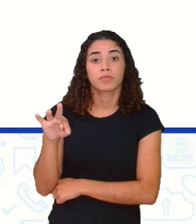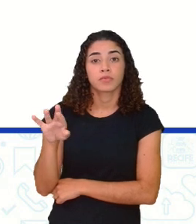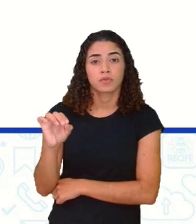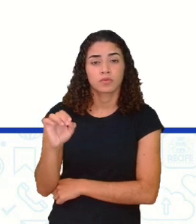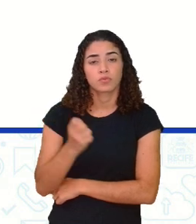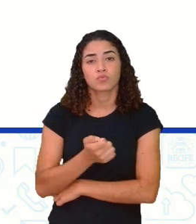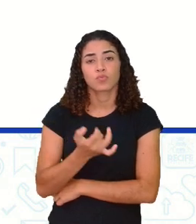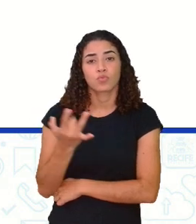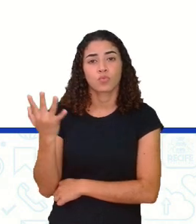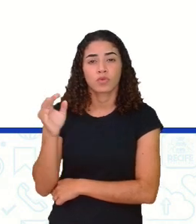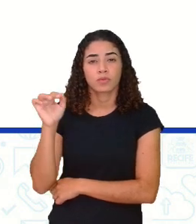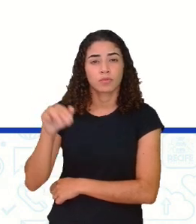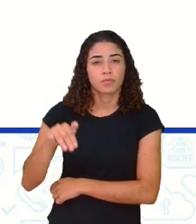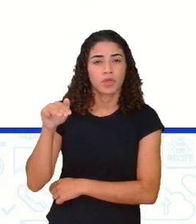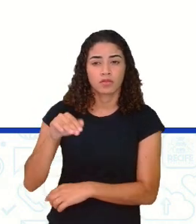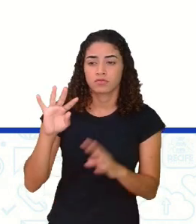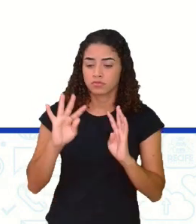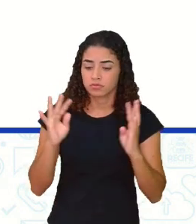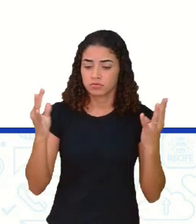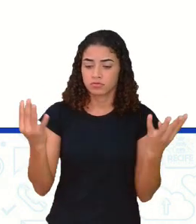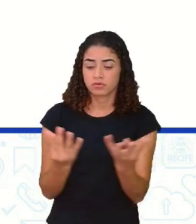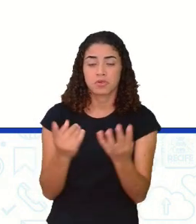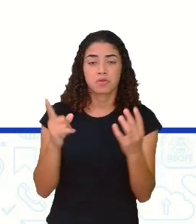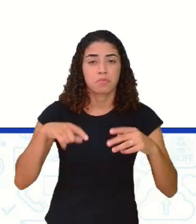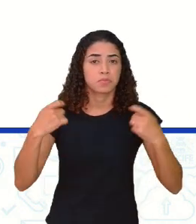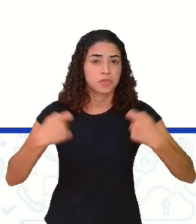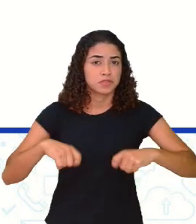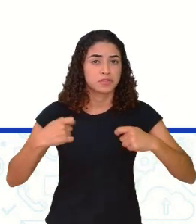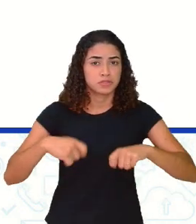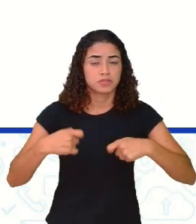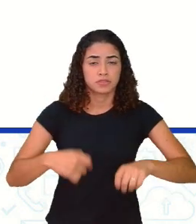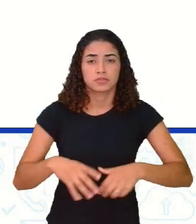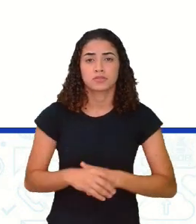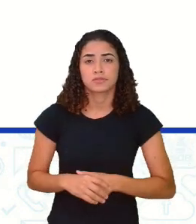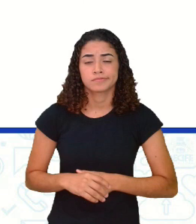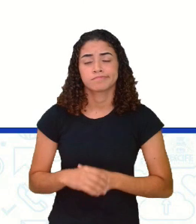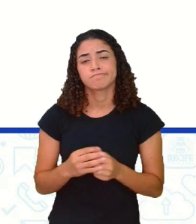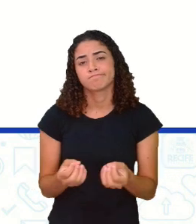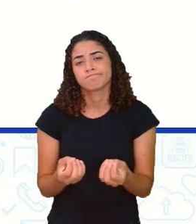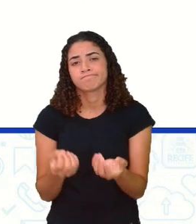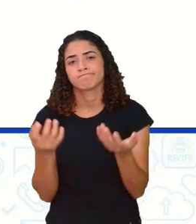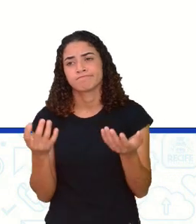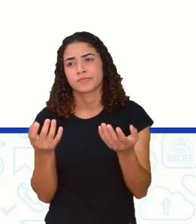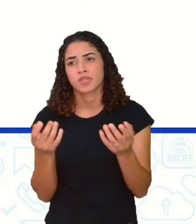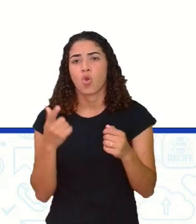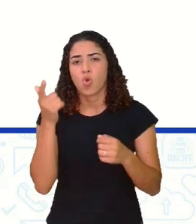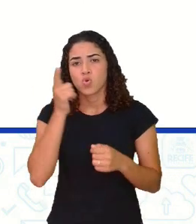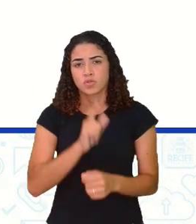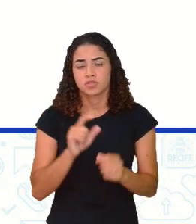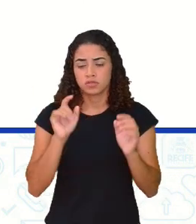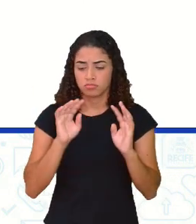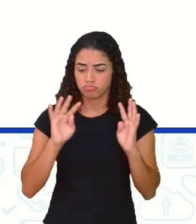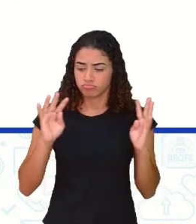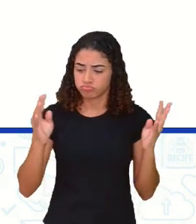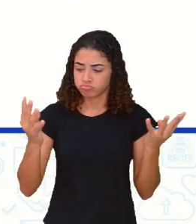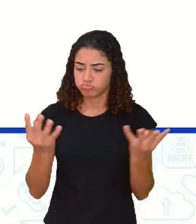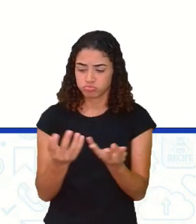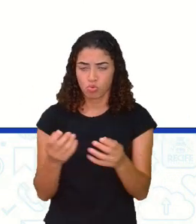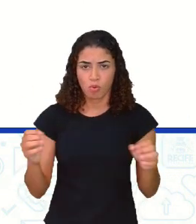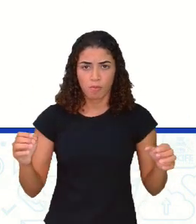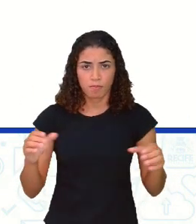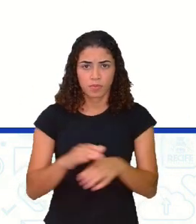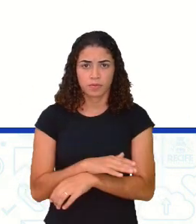Quantos metros de cerca serão necessários para contornar esse